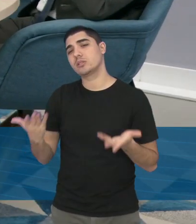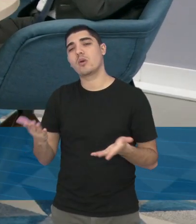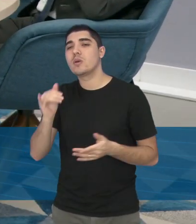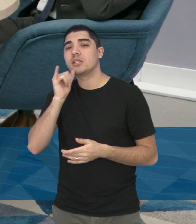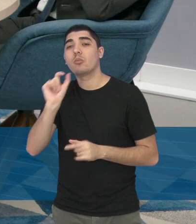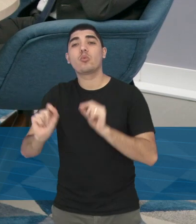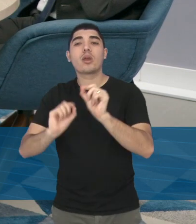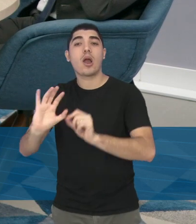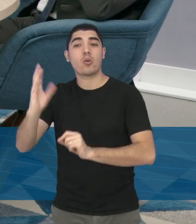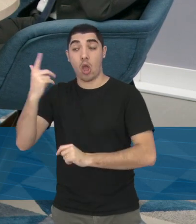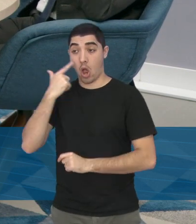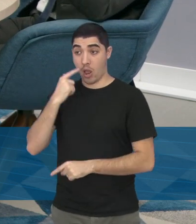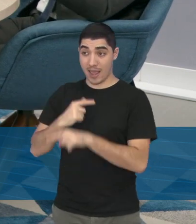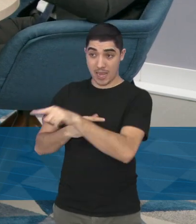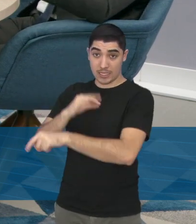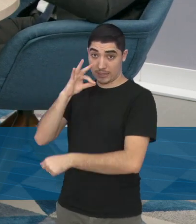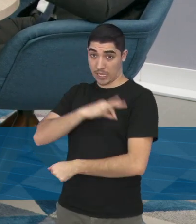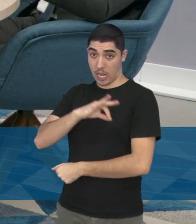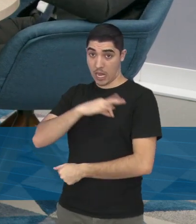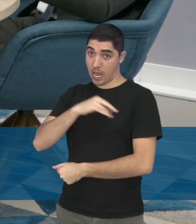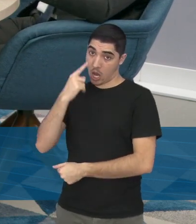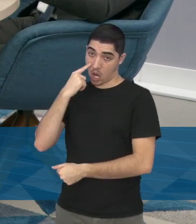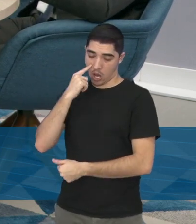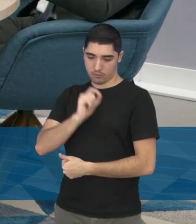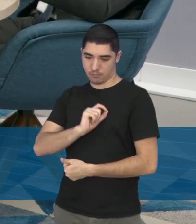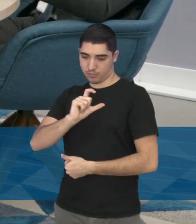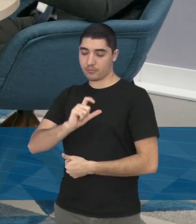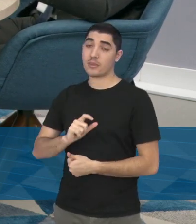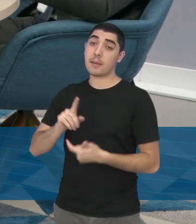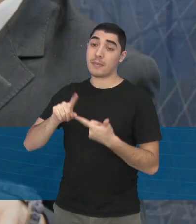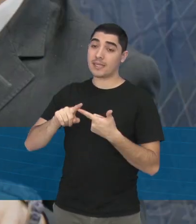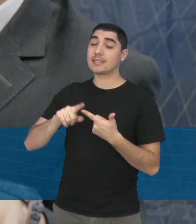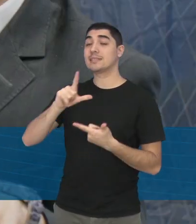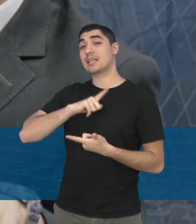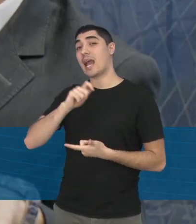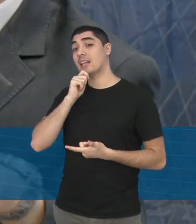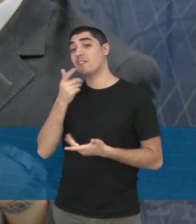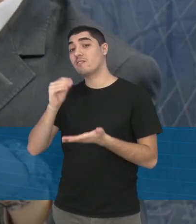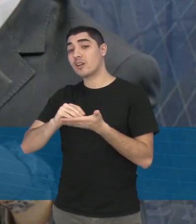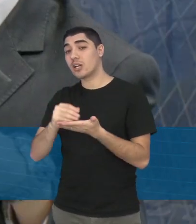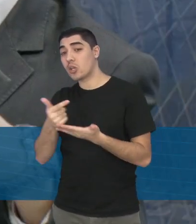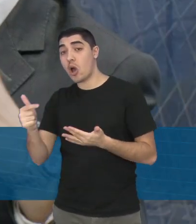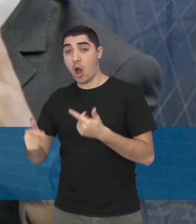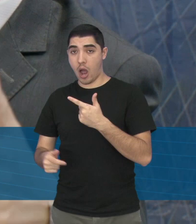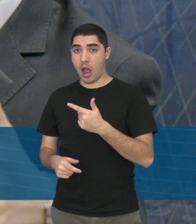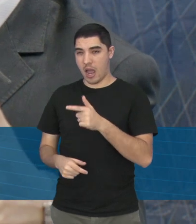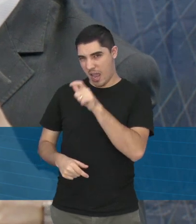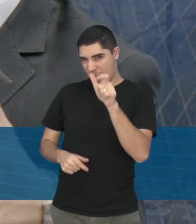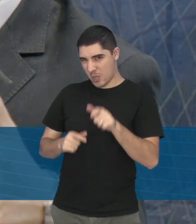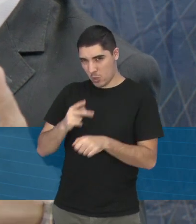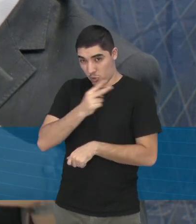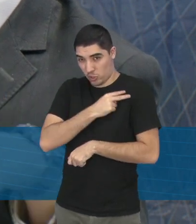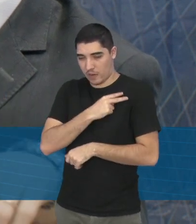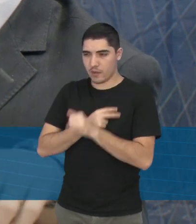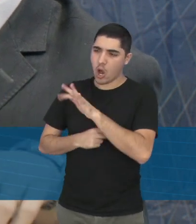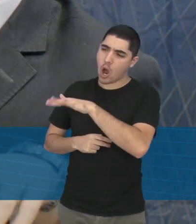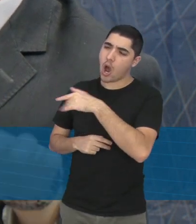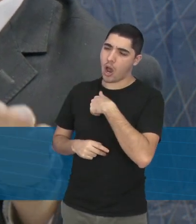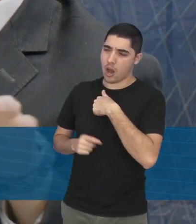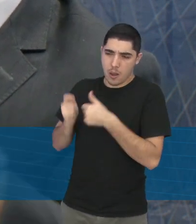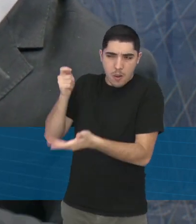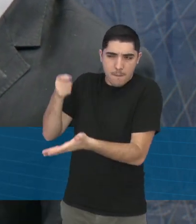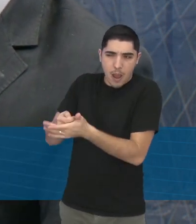empregado você iria receber tanto, só que tem os encargos indiretos. Vamos fazer o seguinte, eu pago um pouco a mais para você, em vez de ser